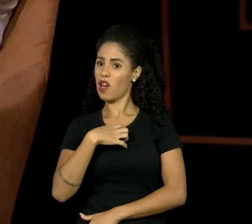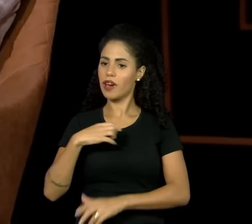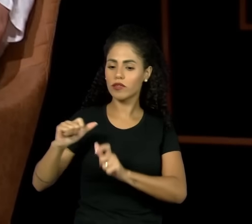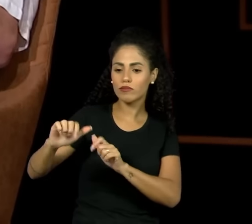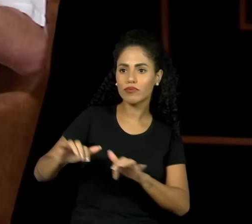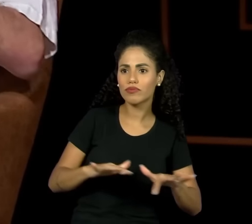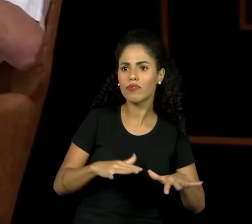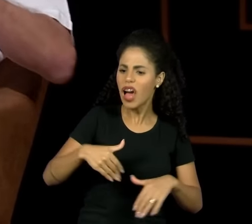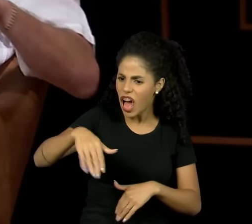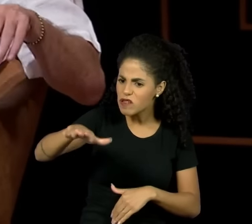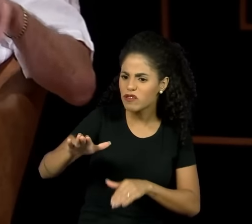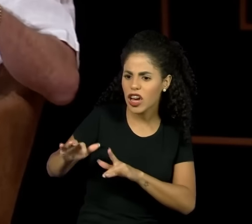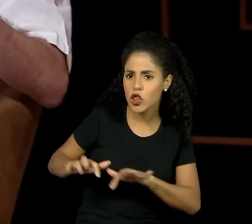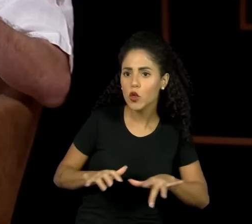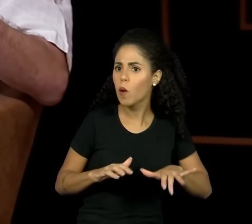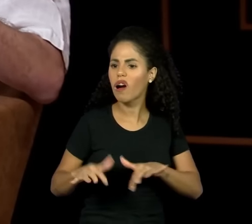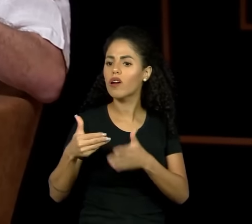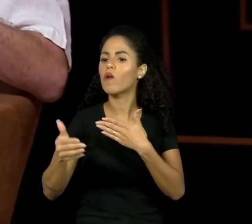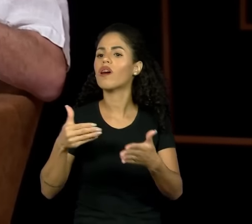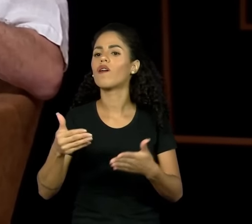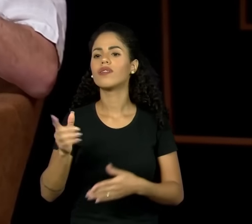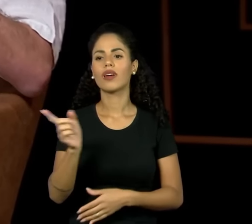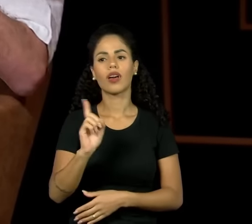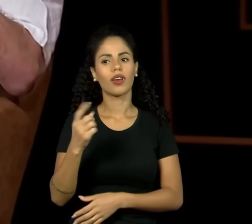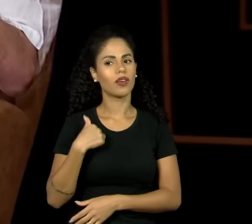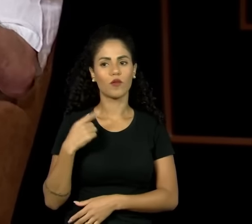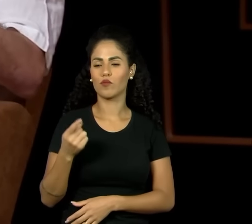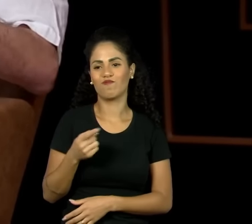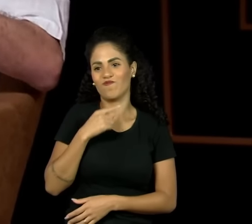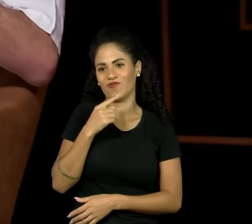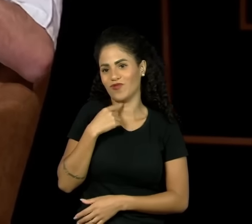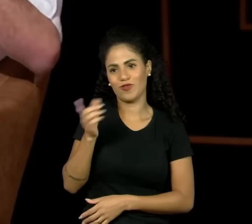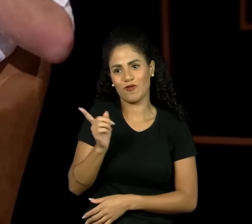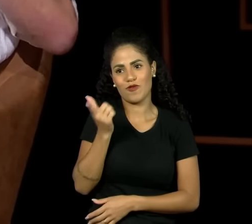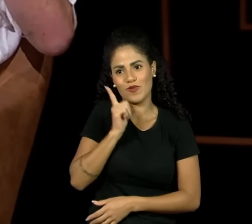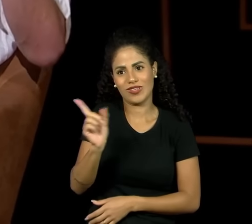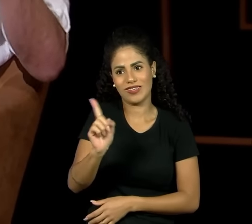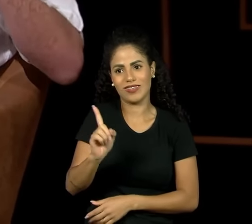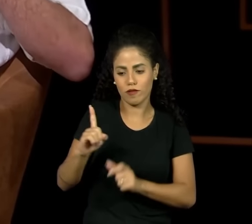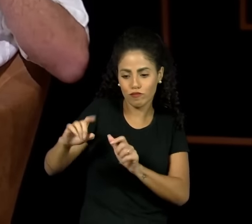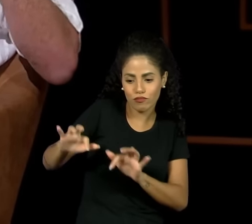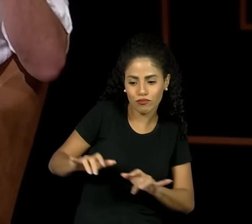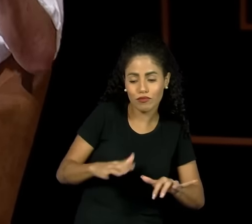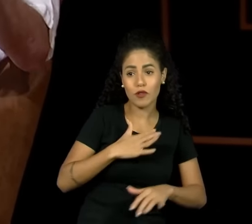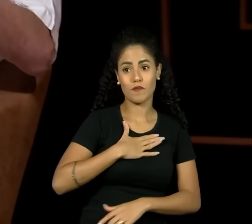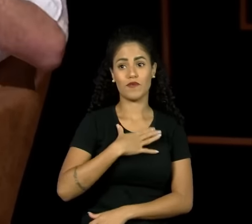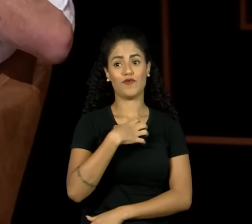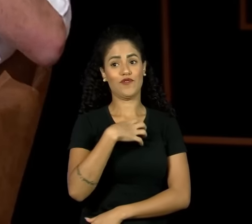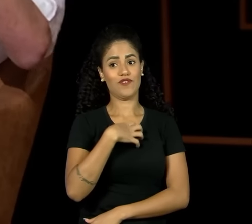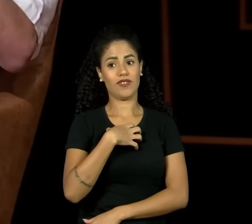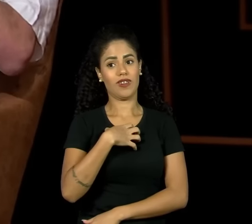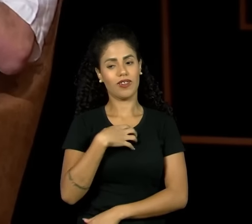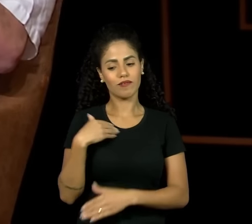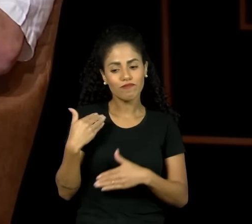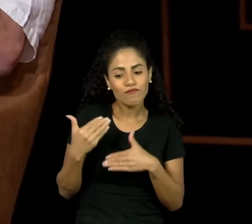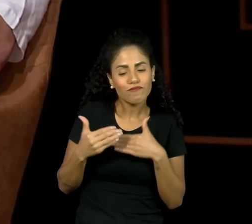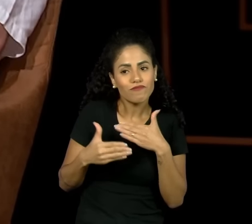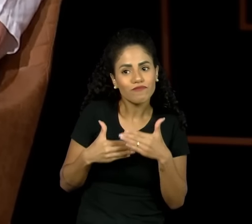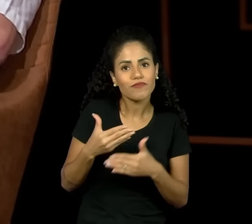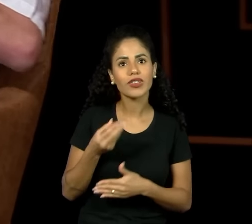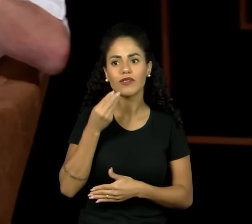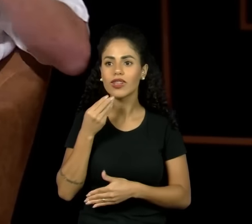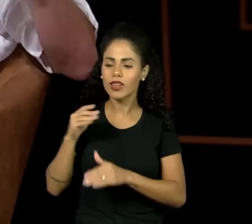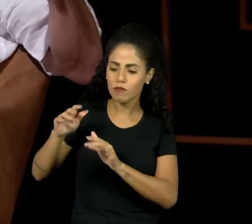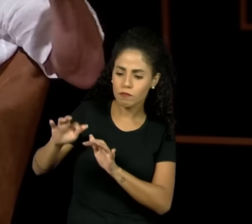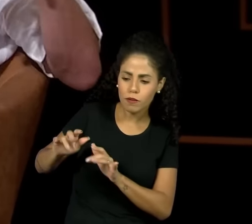pô toca aí eu não sou um cara que mas eu vou sabe encontrando sons e vou eh eh eh passeando entre